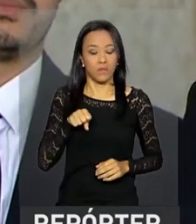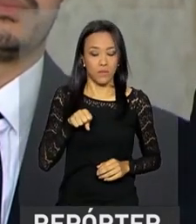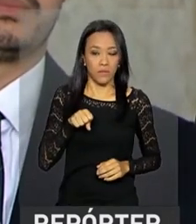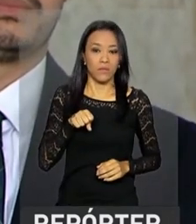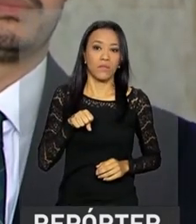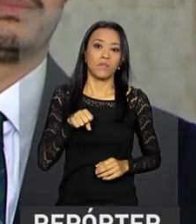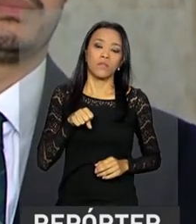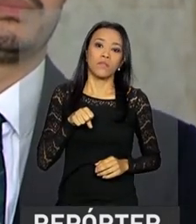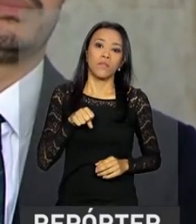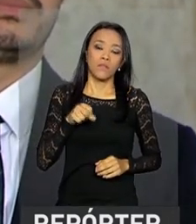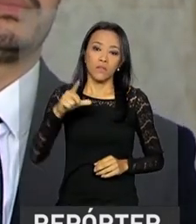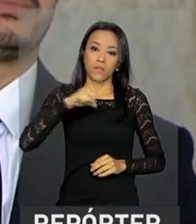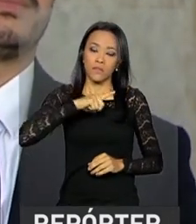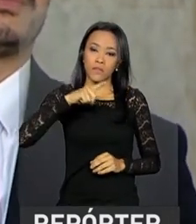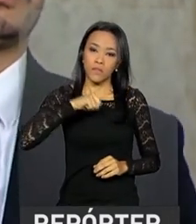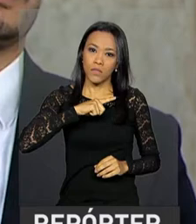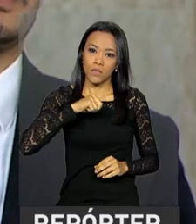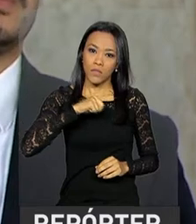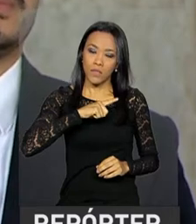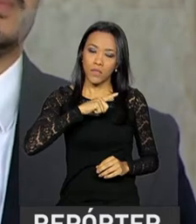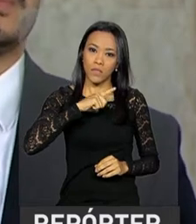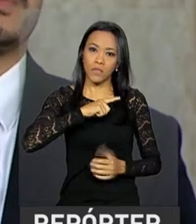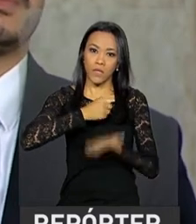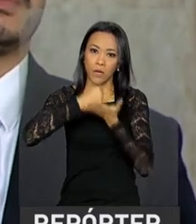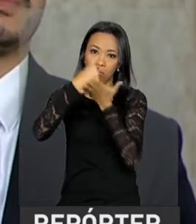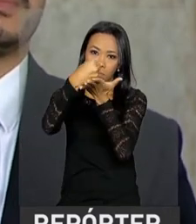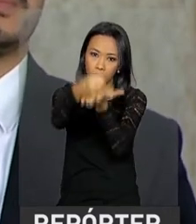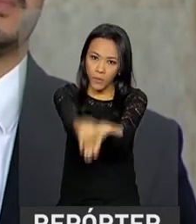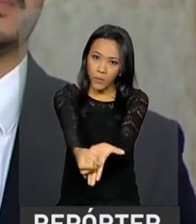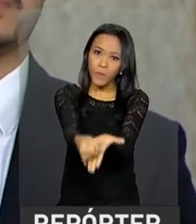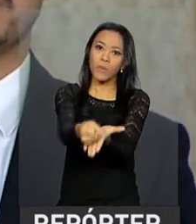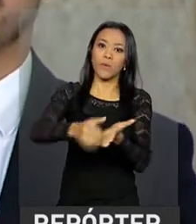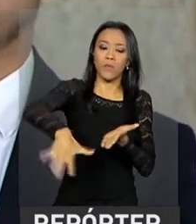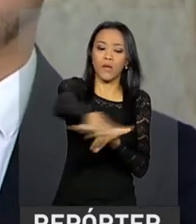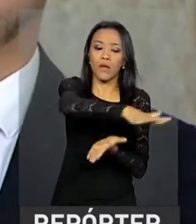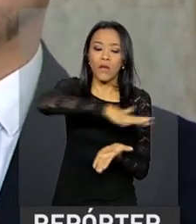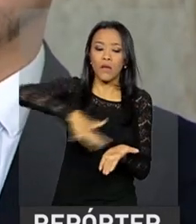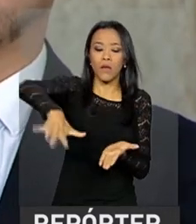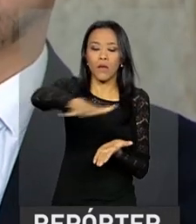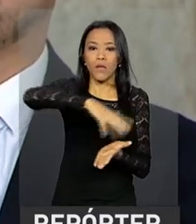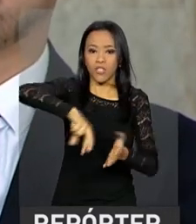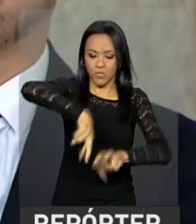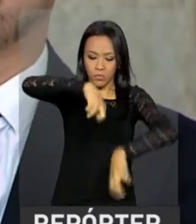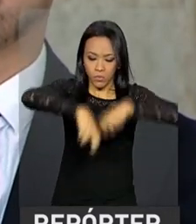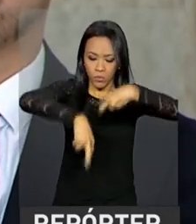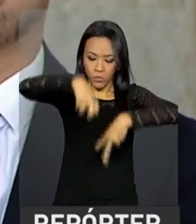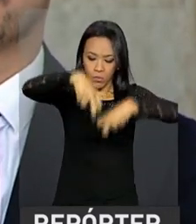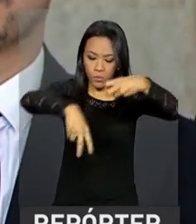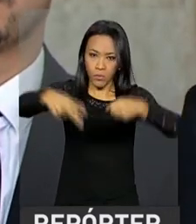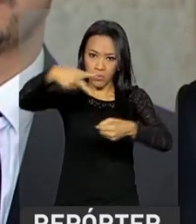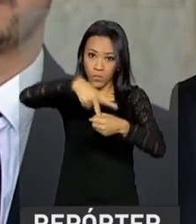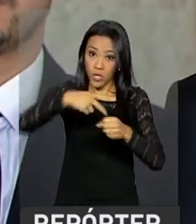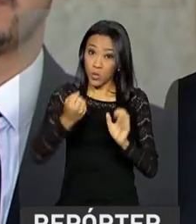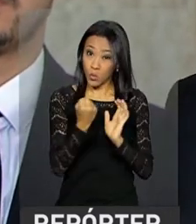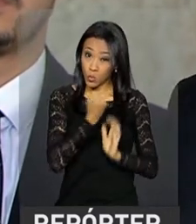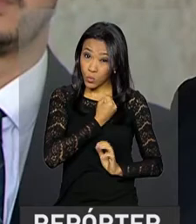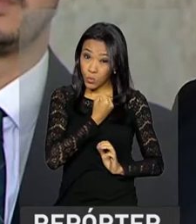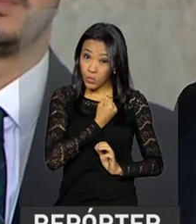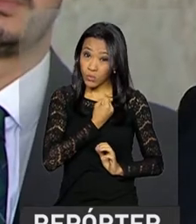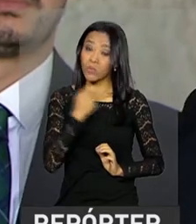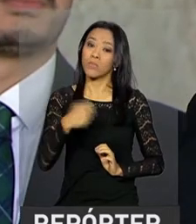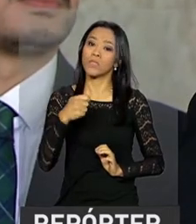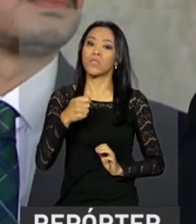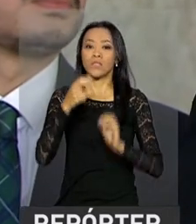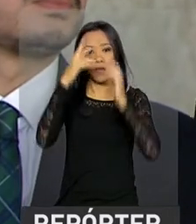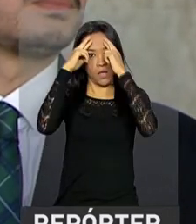apoio à criatividade do ambiente para exploração e produção mas que os nomes propostos no vídeo eles têm que ser perseguidos